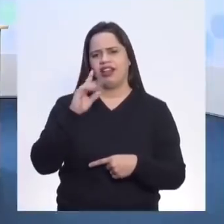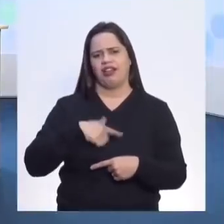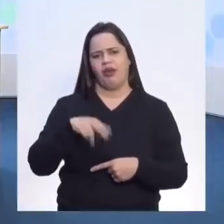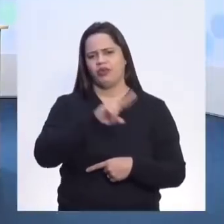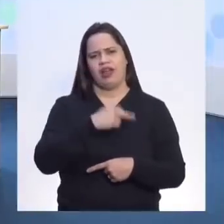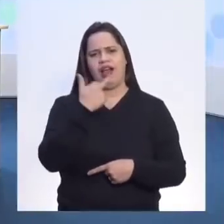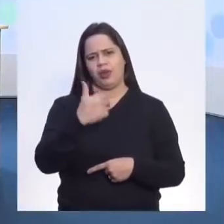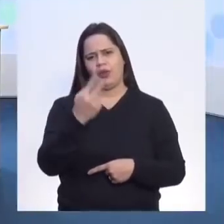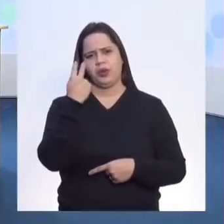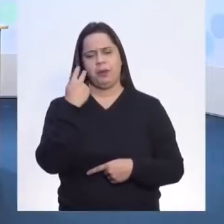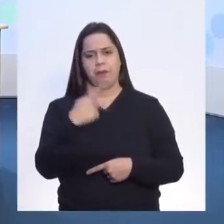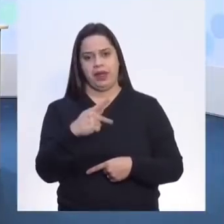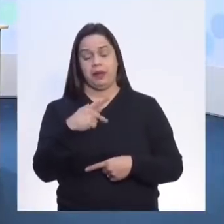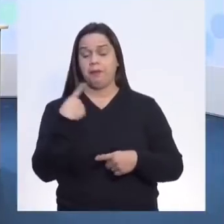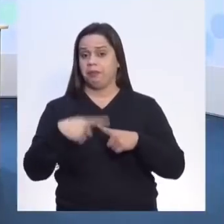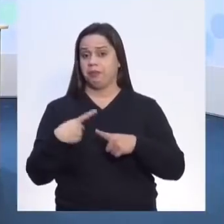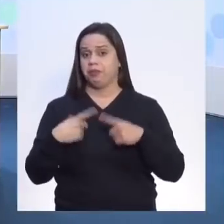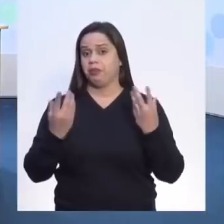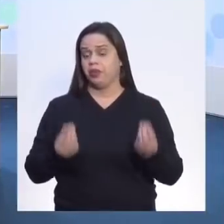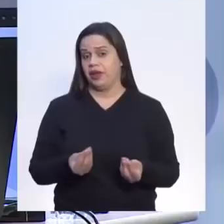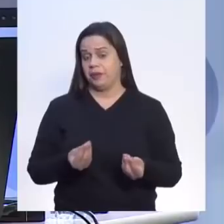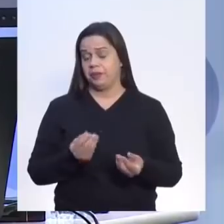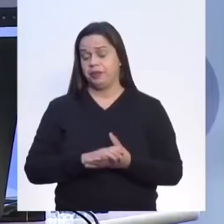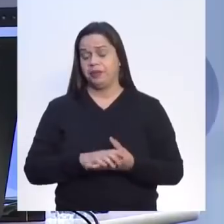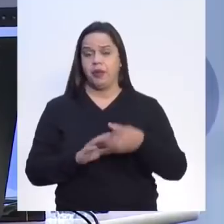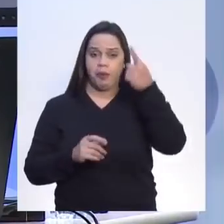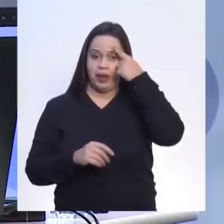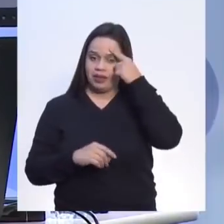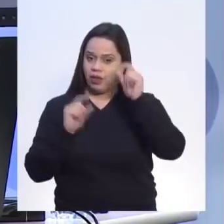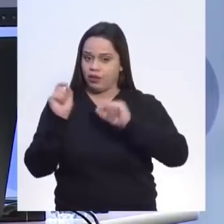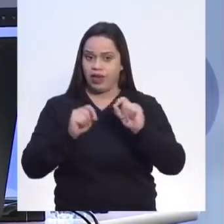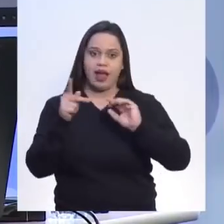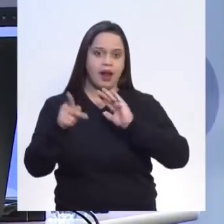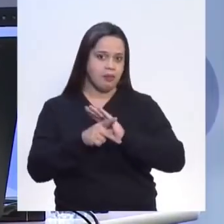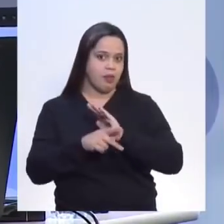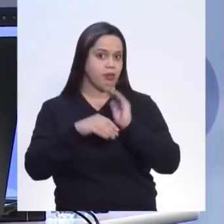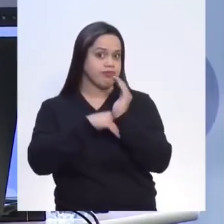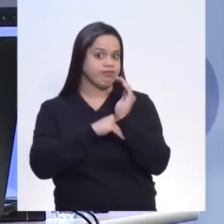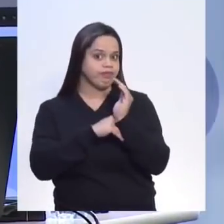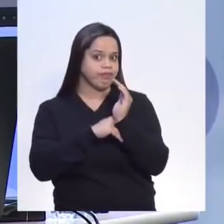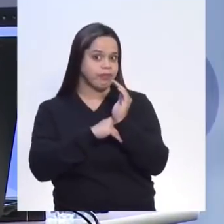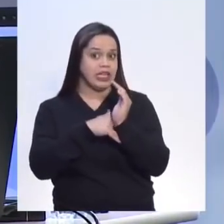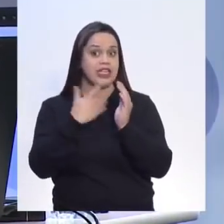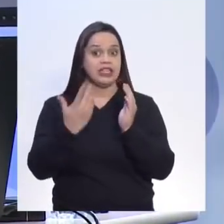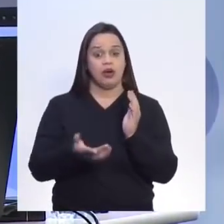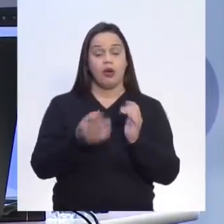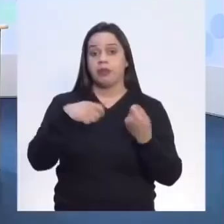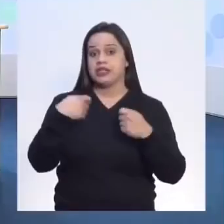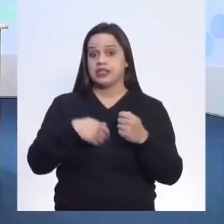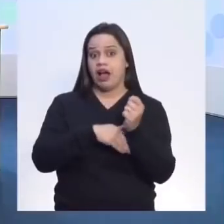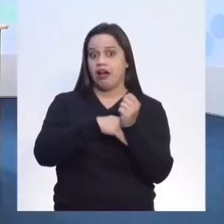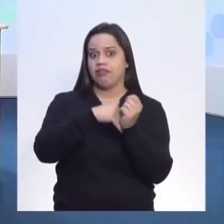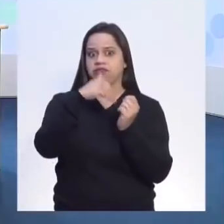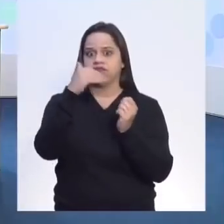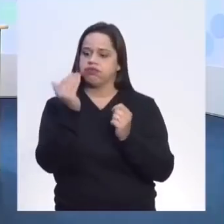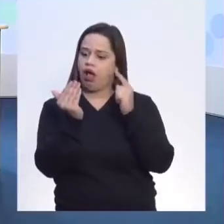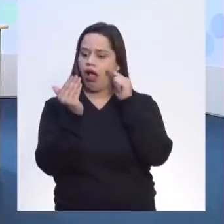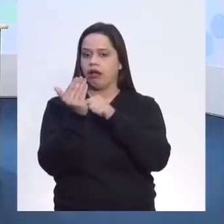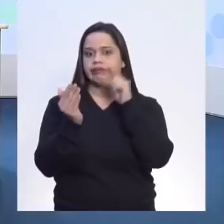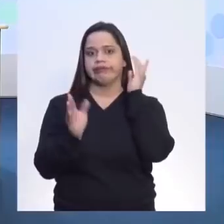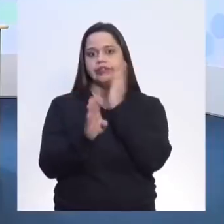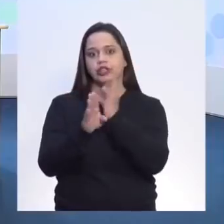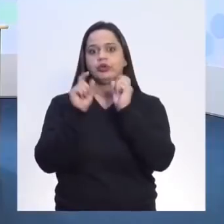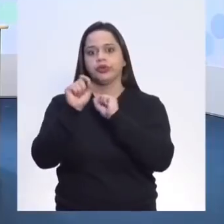na verdade, vamos pensar que também, de certa forma, era um enigma, não era? Ele tinha que decifrar também. E Se o ele não